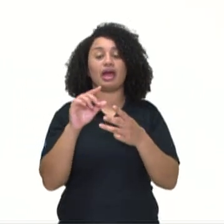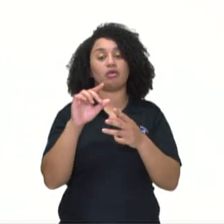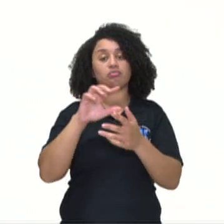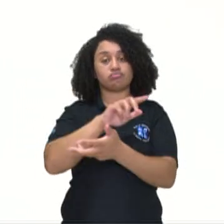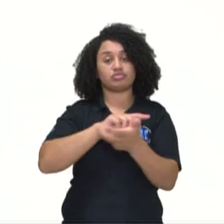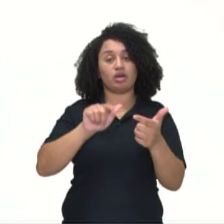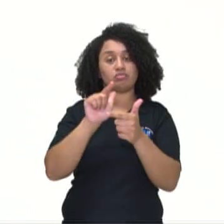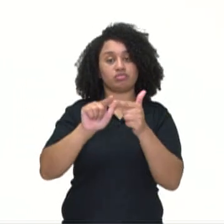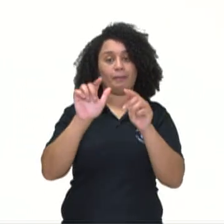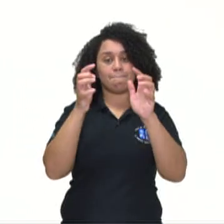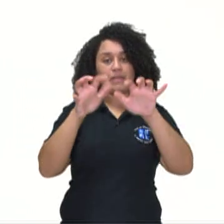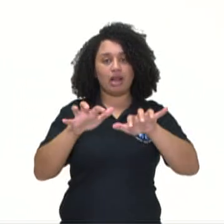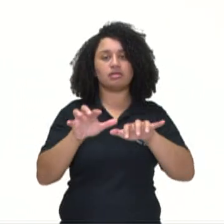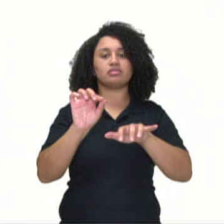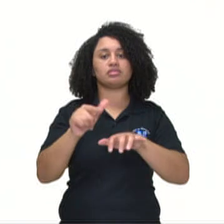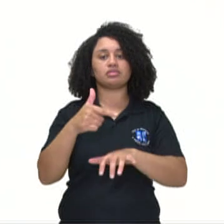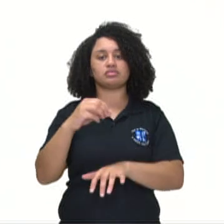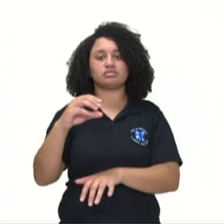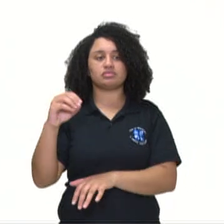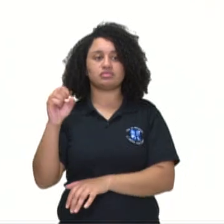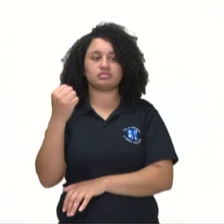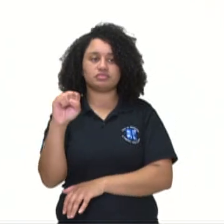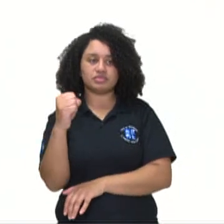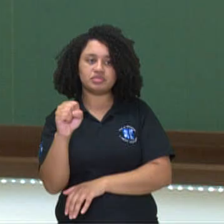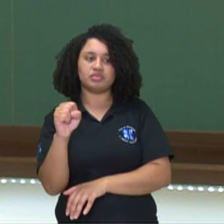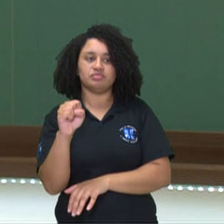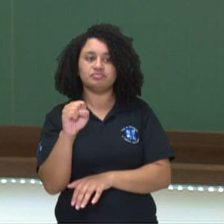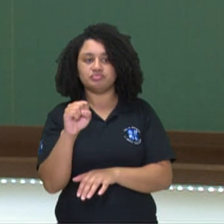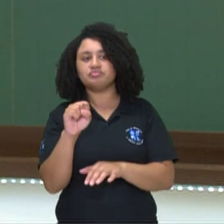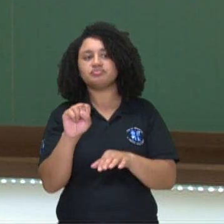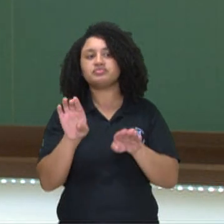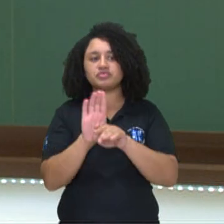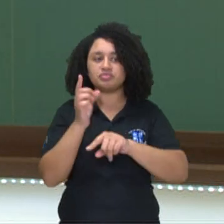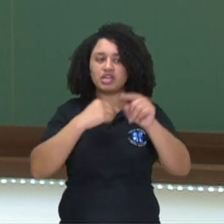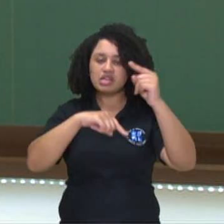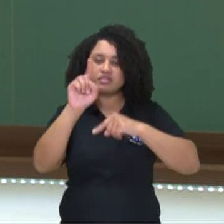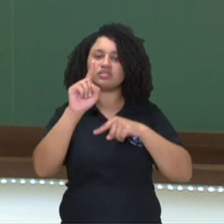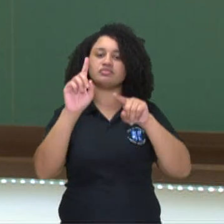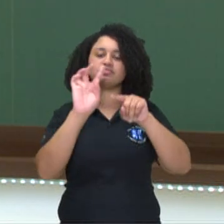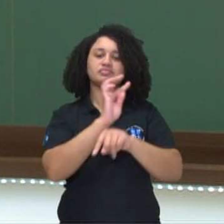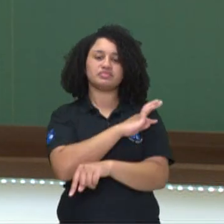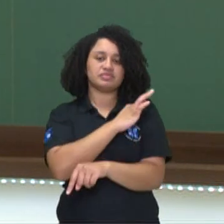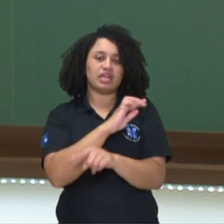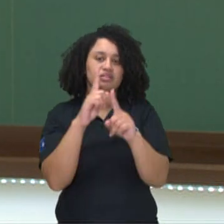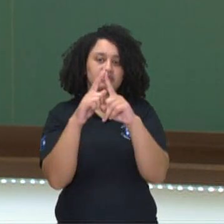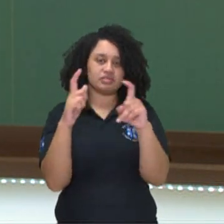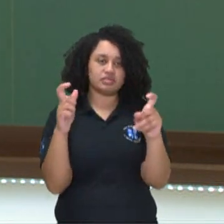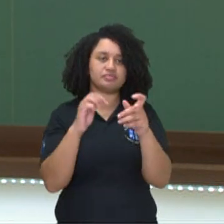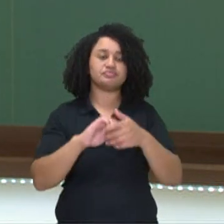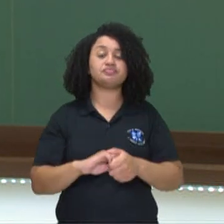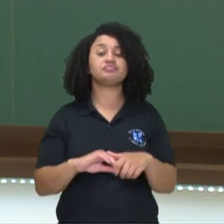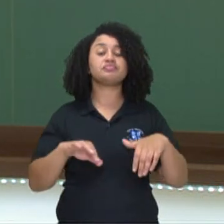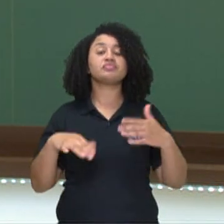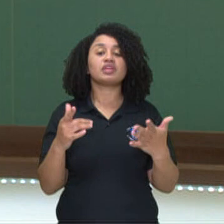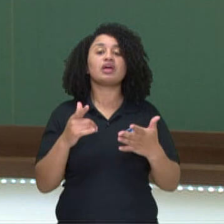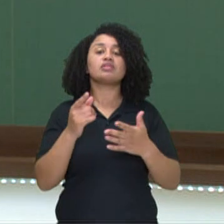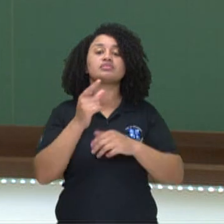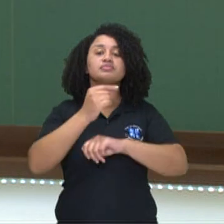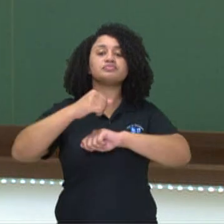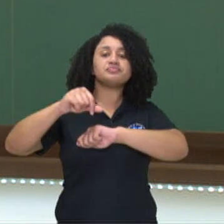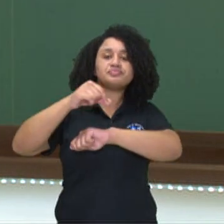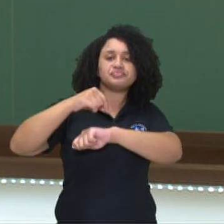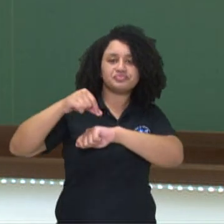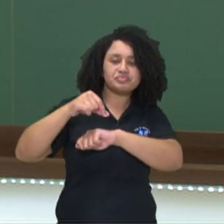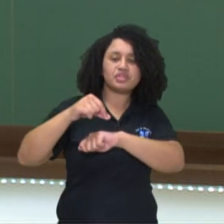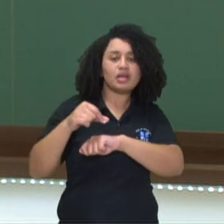a revolução técnico-científica. Partindo da evolução do sistema capitalista, nós vamos abordar inicialmente a evolução do